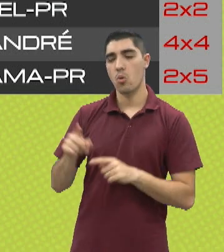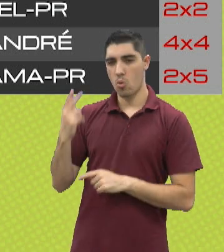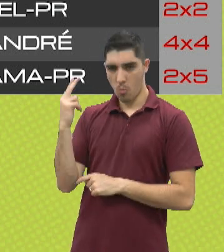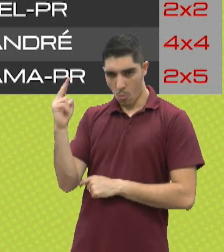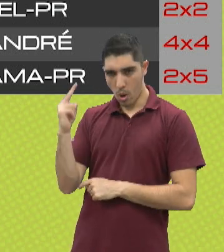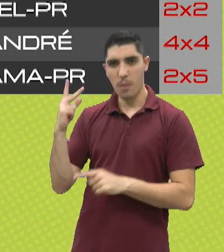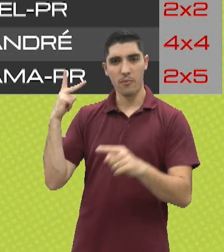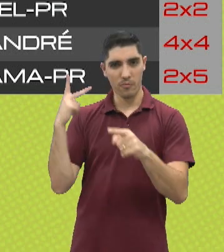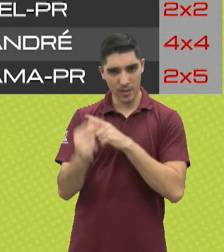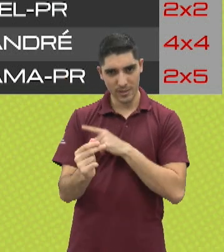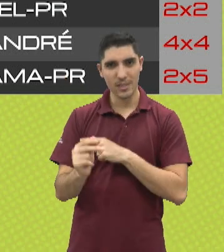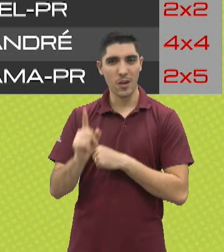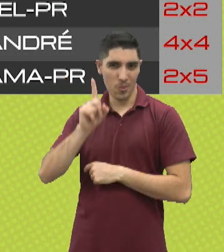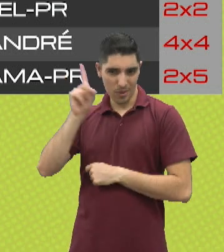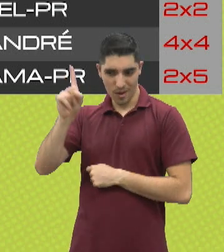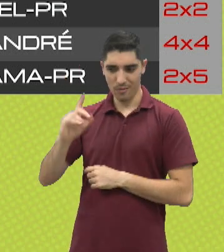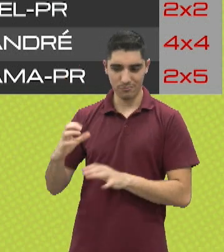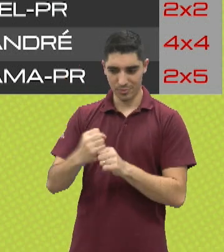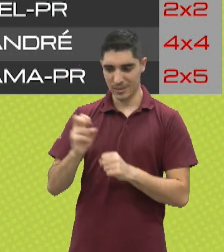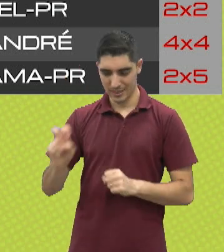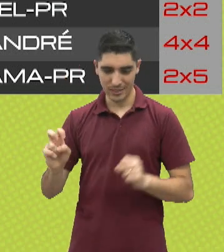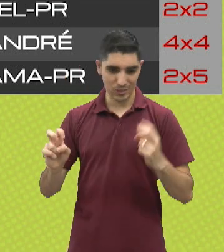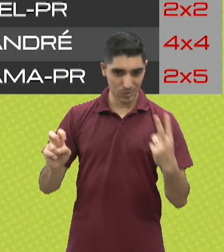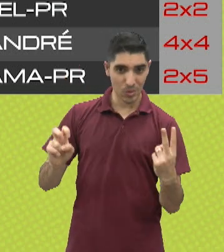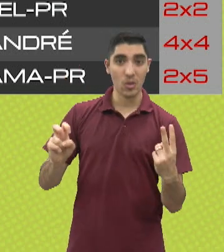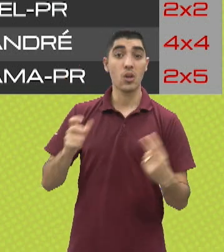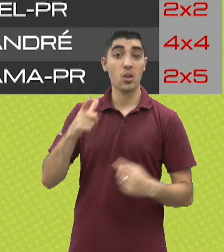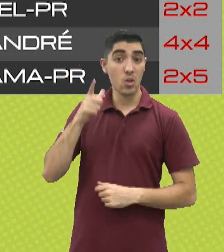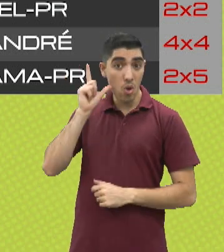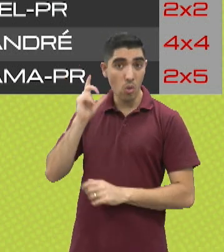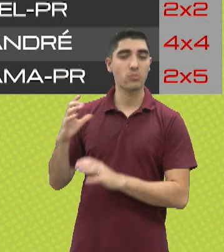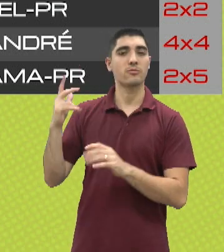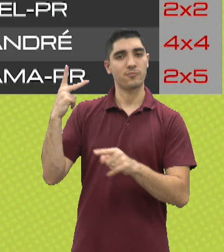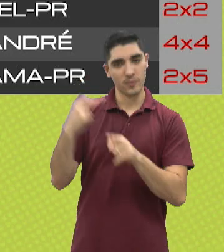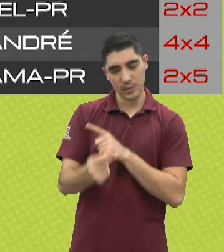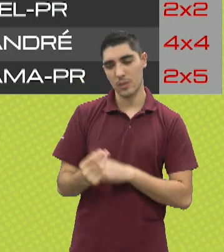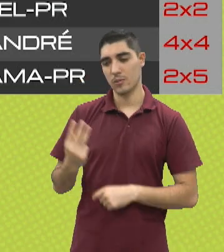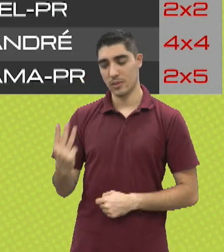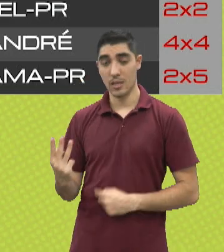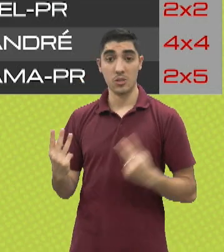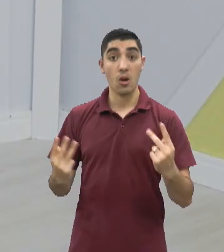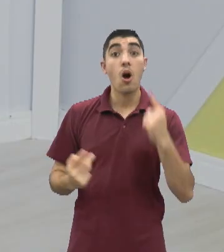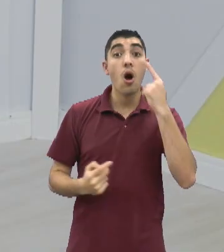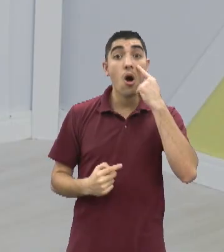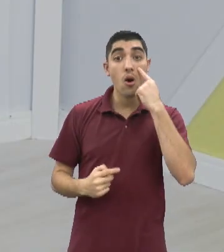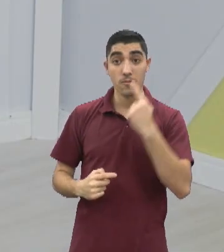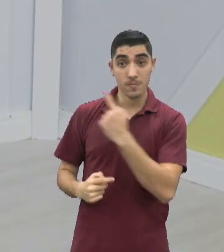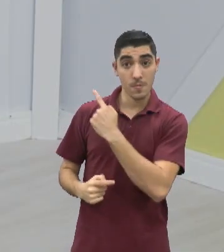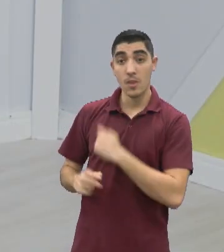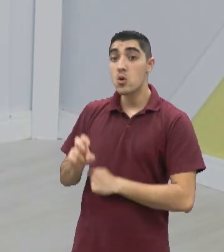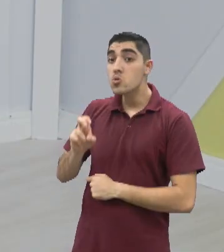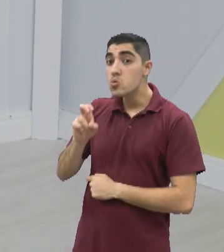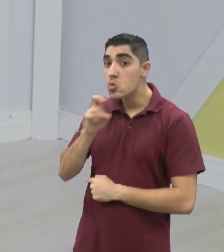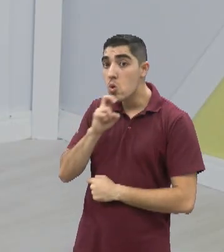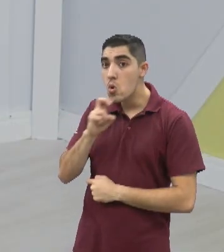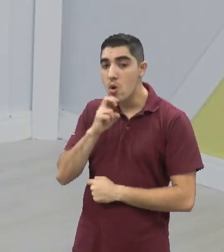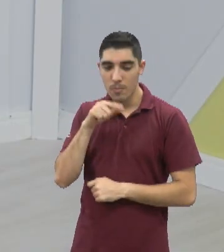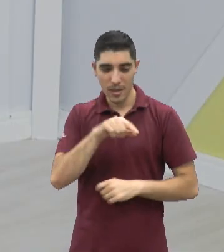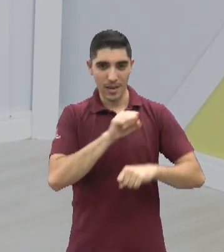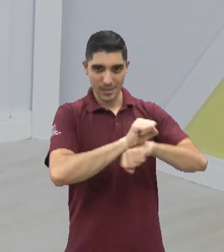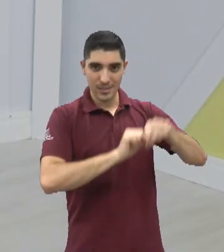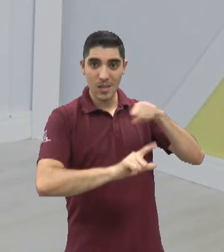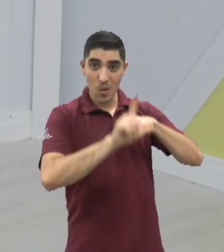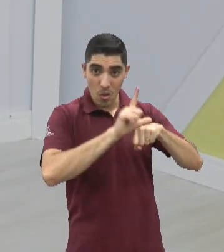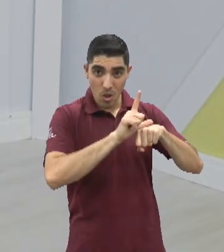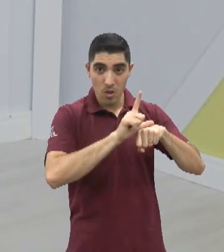Primeiro lá em Umuarama por 5-2 e ontem por 3-2. E aqui, ó, esse jogo aqui, Sorocaba e São Lourenço, o